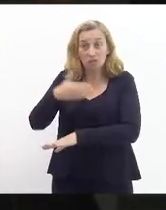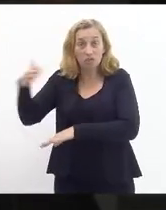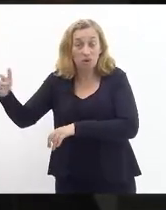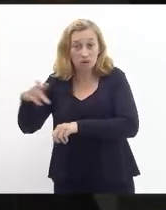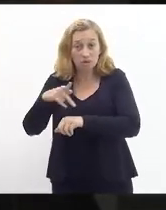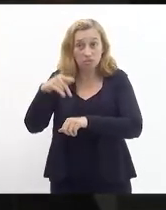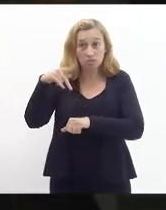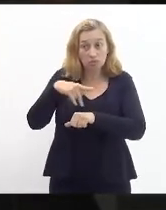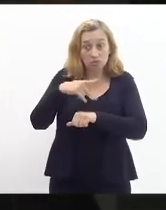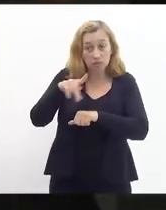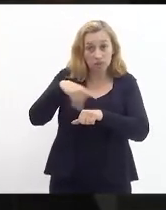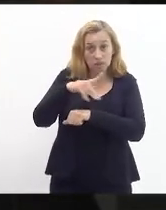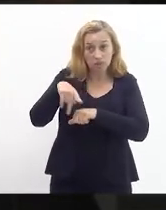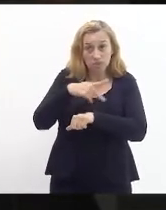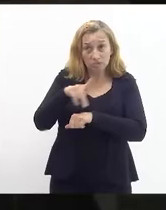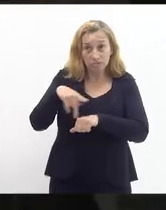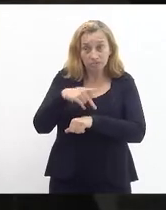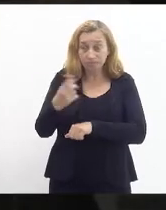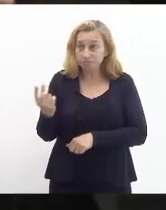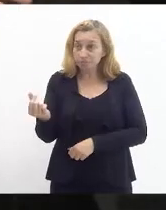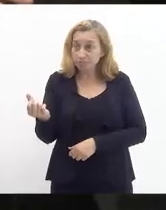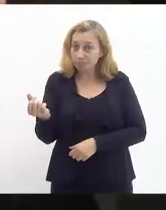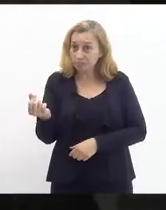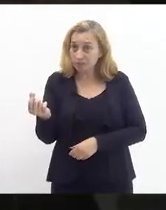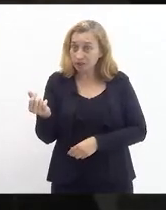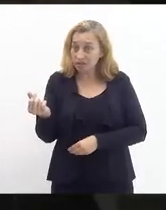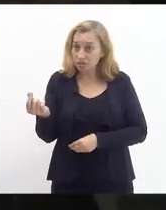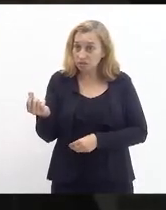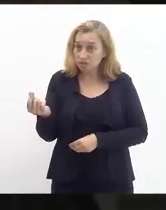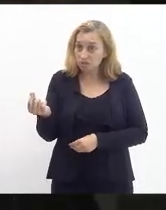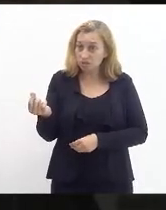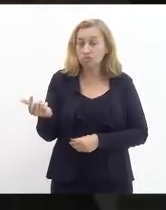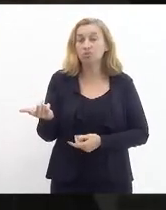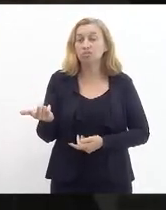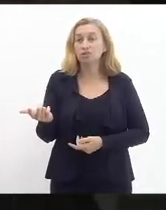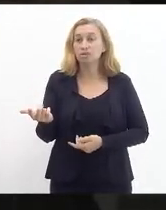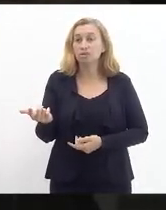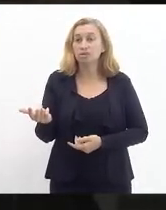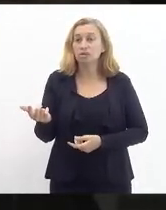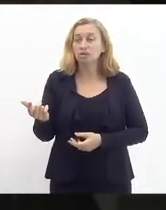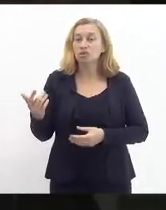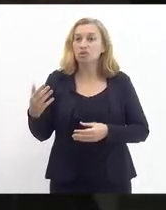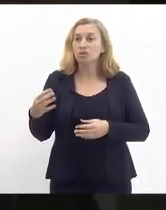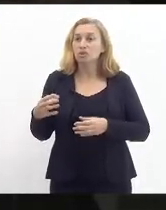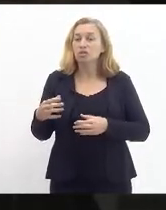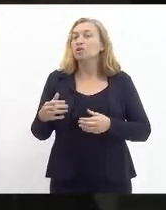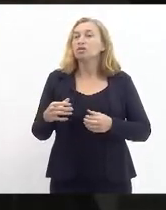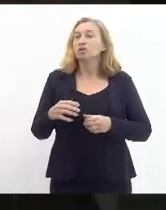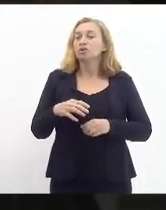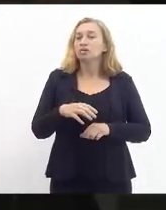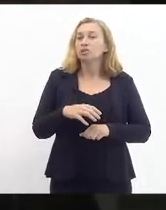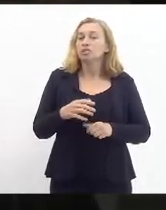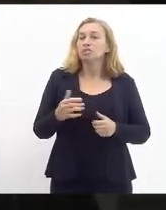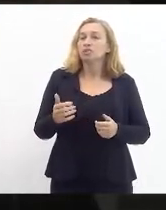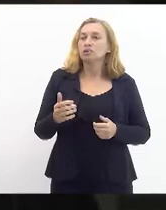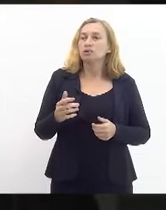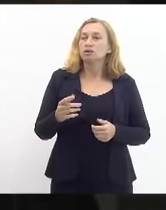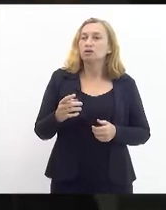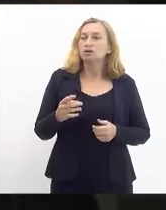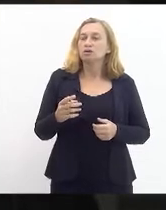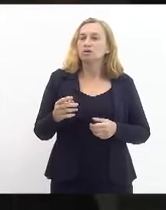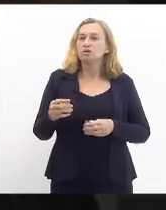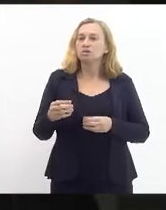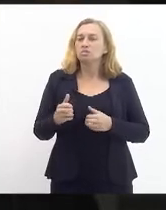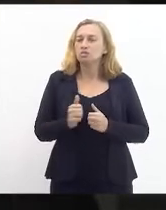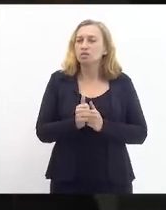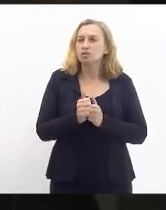é repassado por preço dos combustíveis o custo do transporte aumenta e a